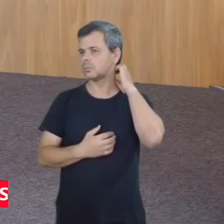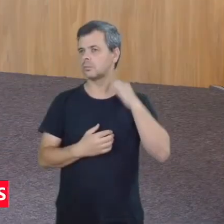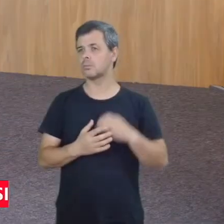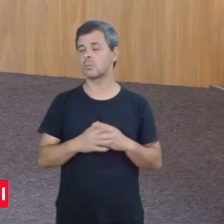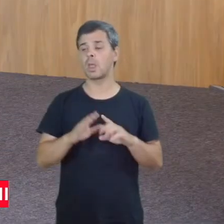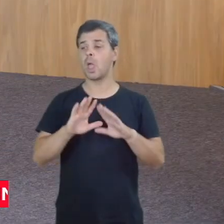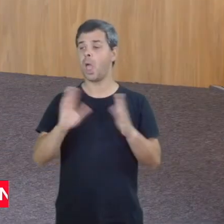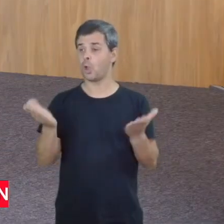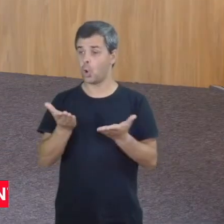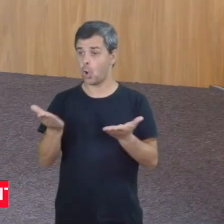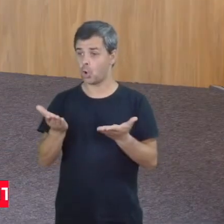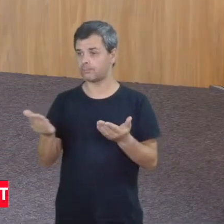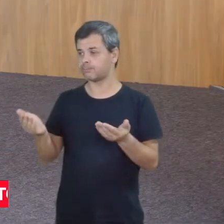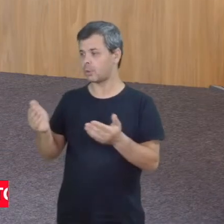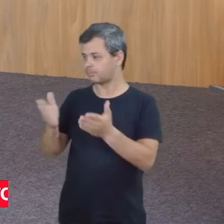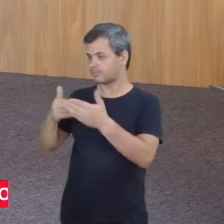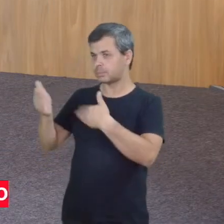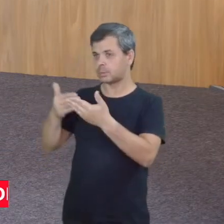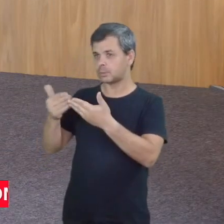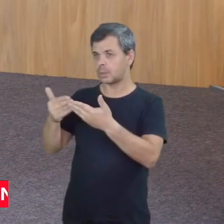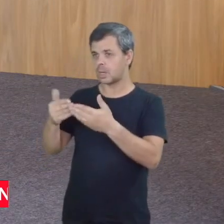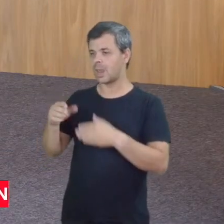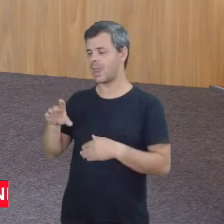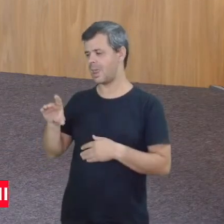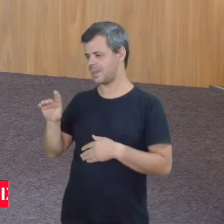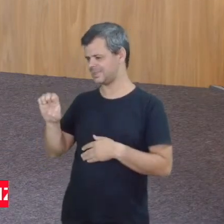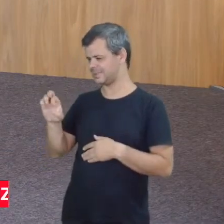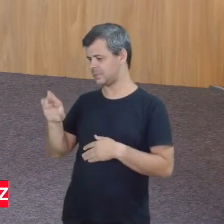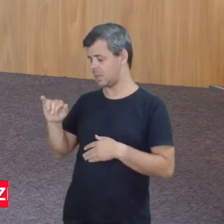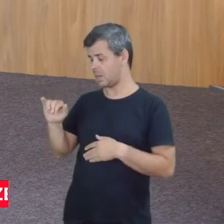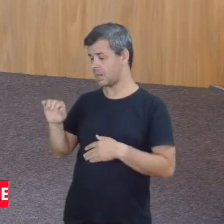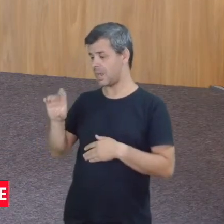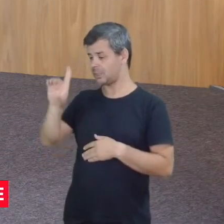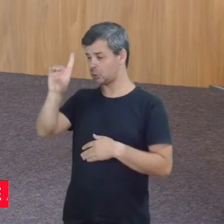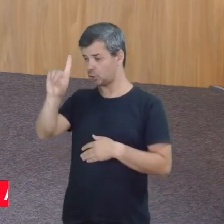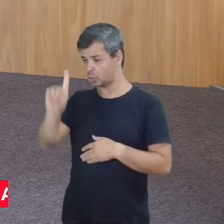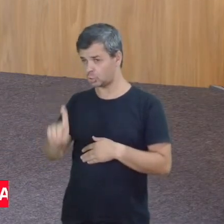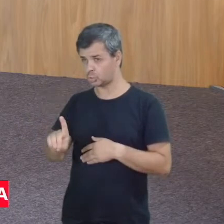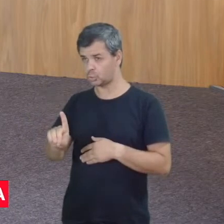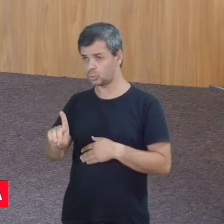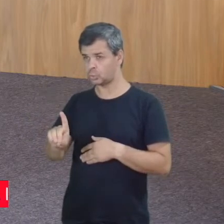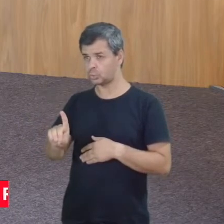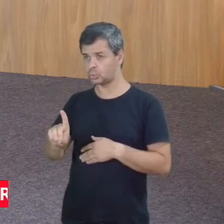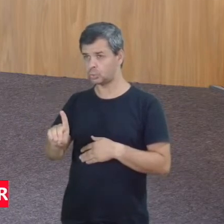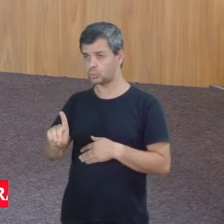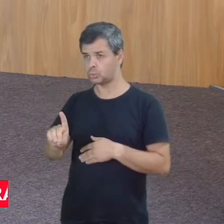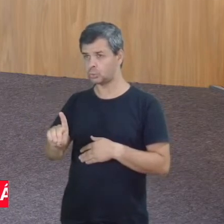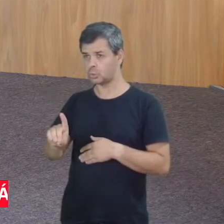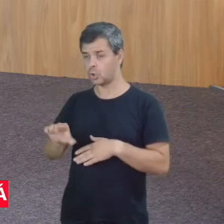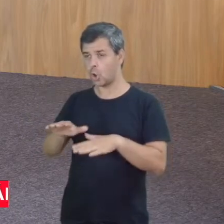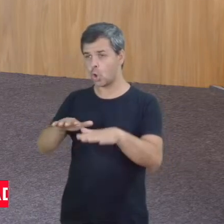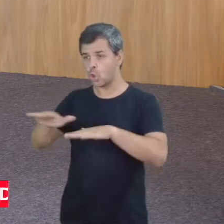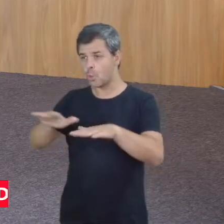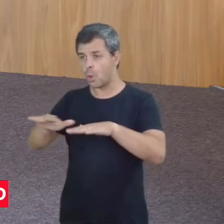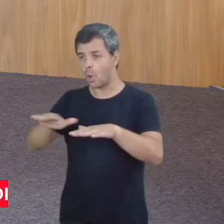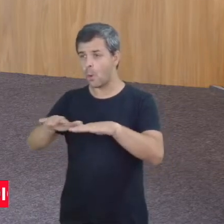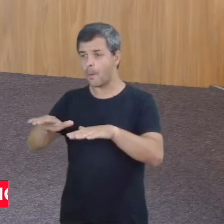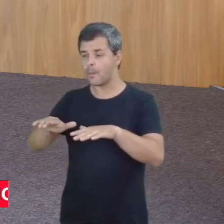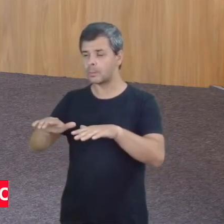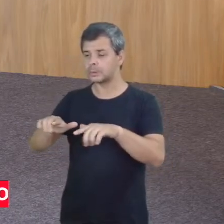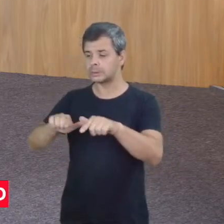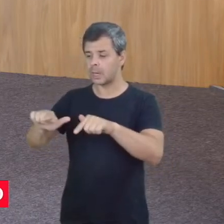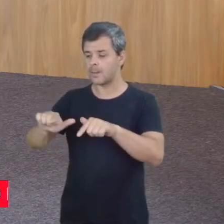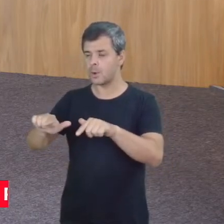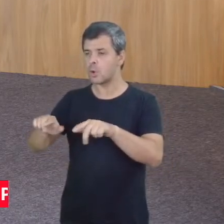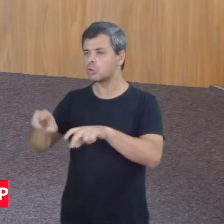Quem conversa com a gente agora é o Cedenir Oliveira, que é da direção nacional do Movimento dos Trabalhadores Rurais